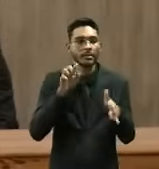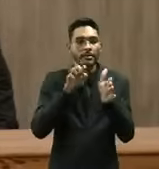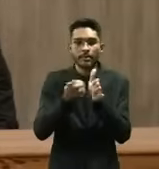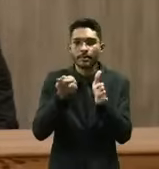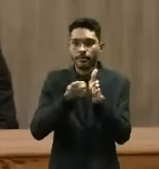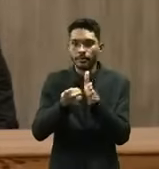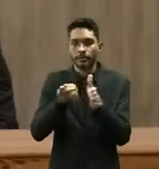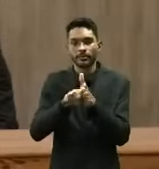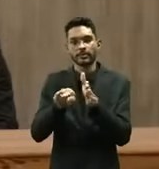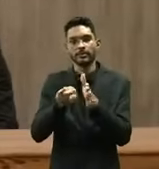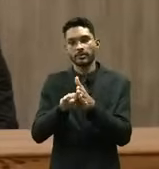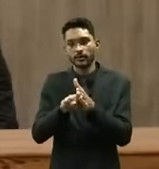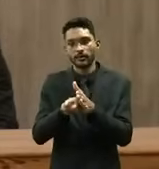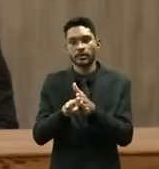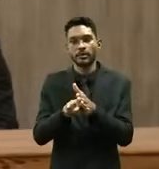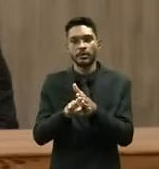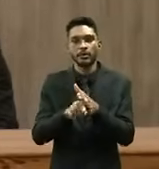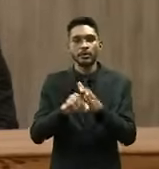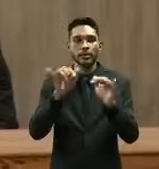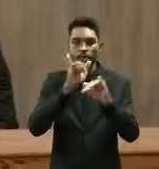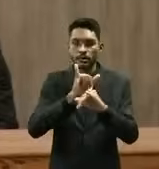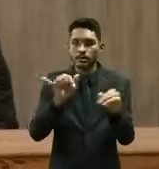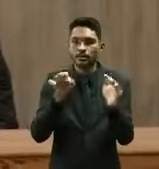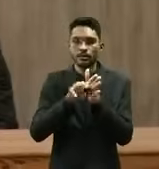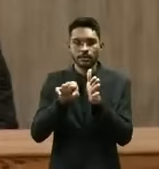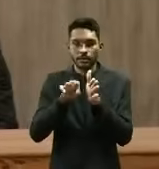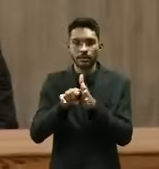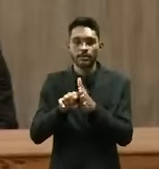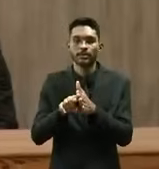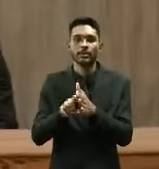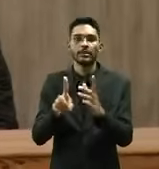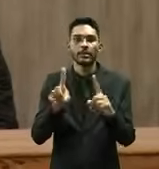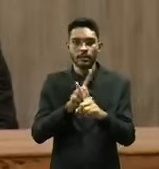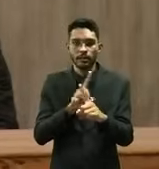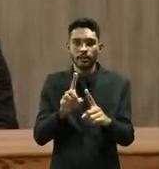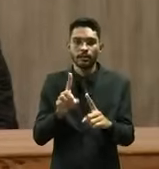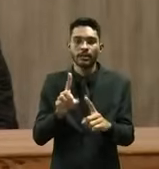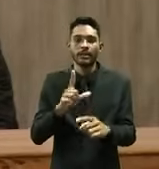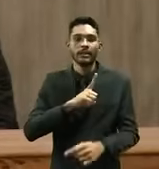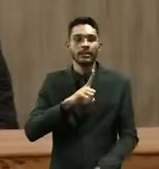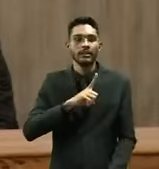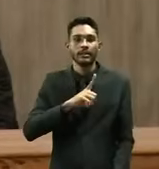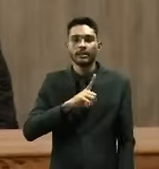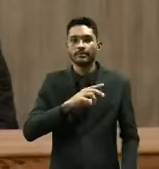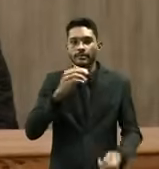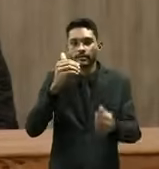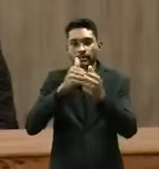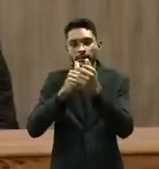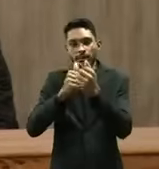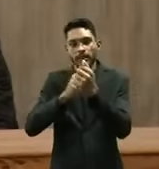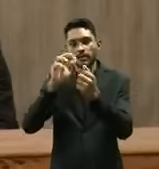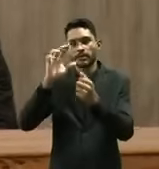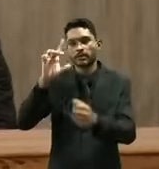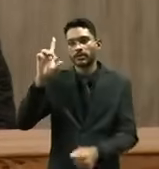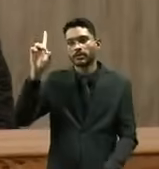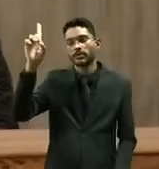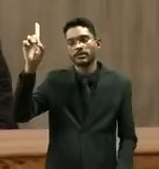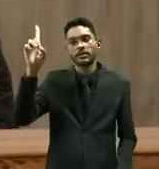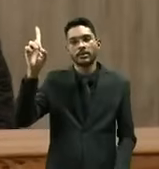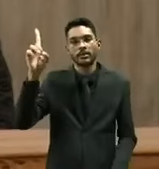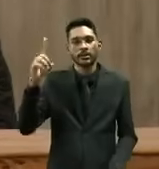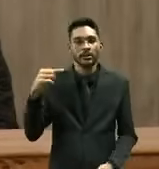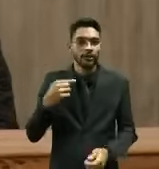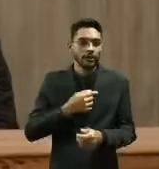coisa que não é para duelo de lógica humana Tem coisas que de Deus que é só para glor